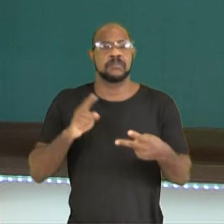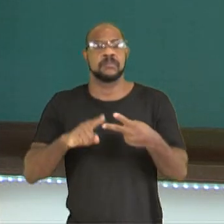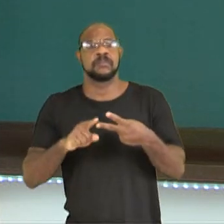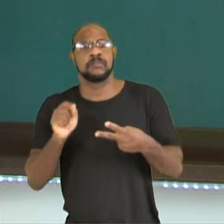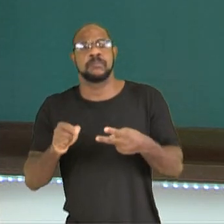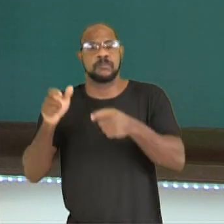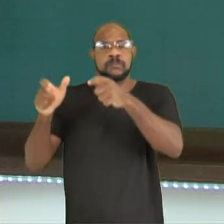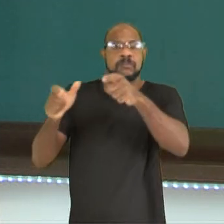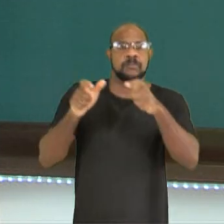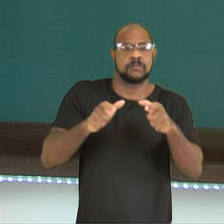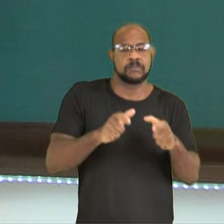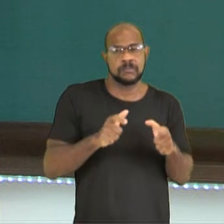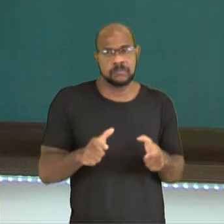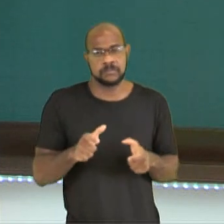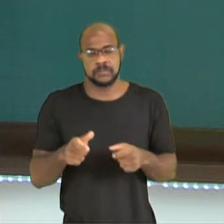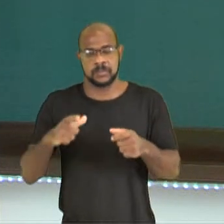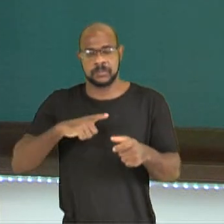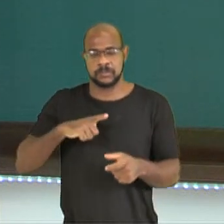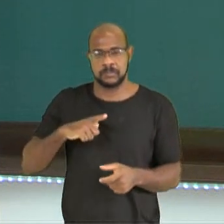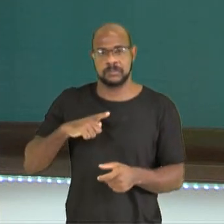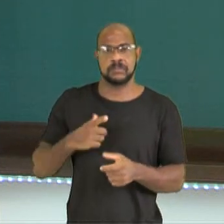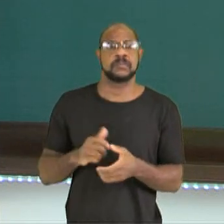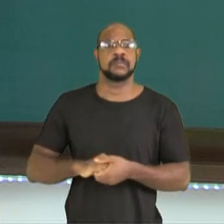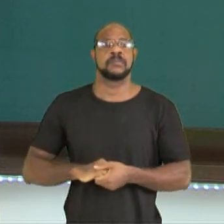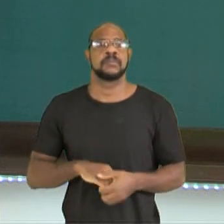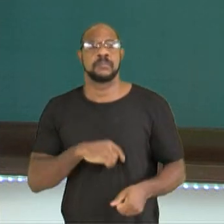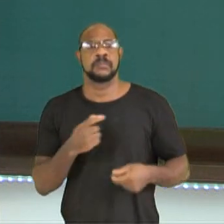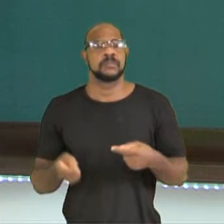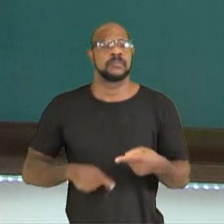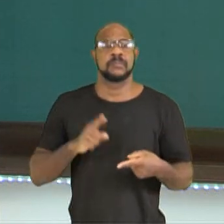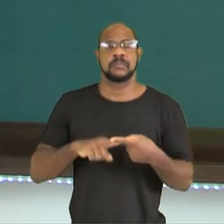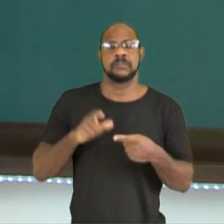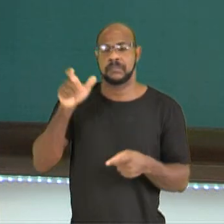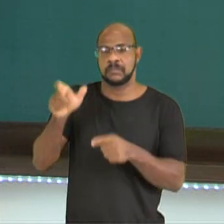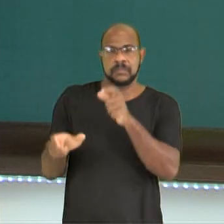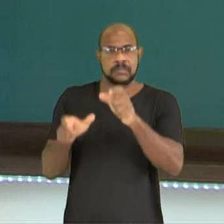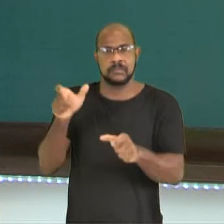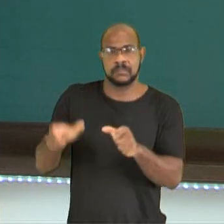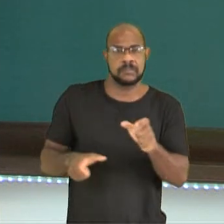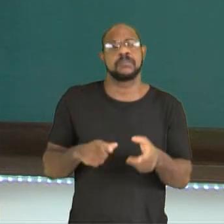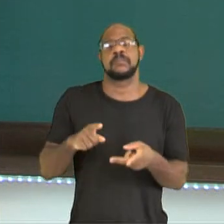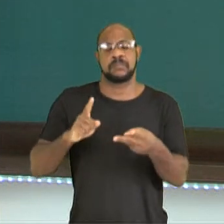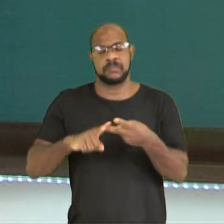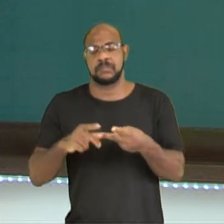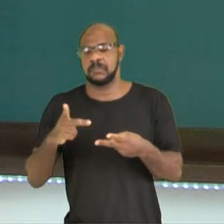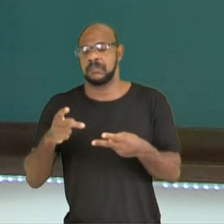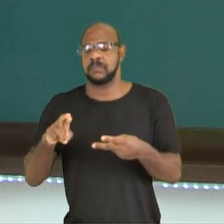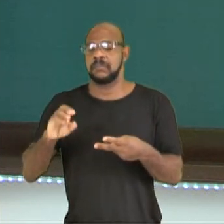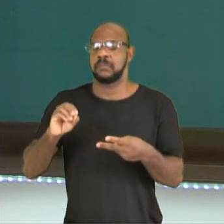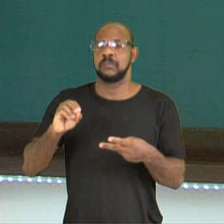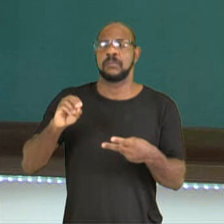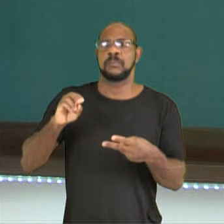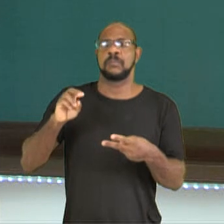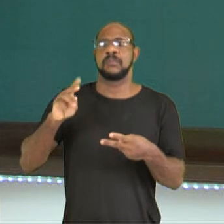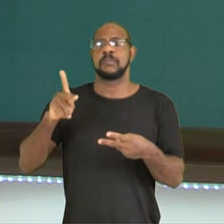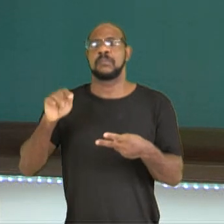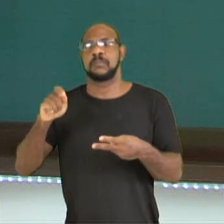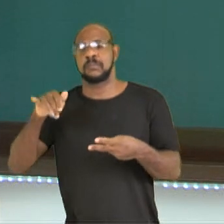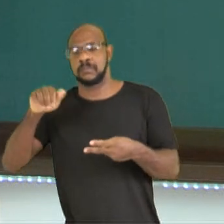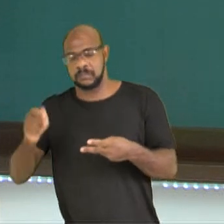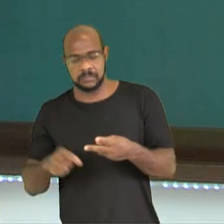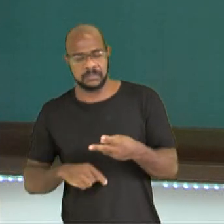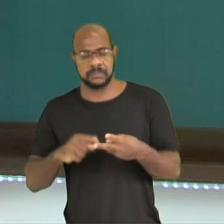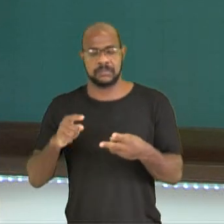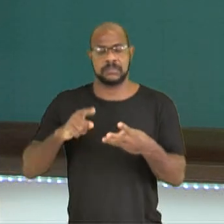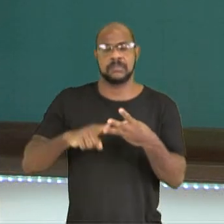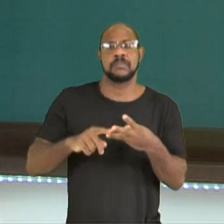dos lugares onde estão. Nós temos aqui os personagens, temos o protagonista e o antagonista. O protagonista